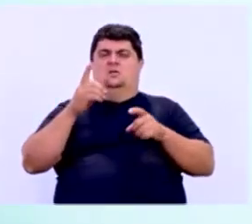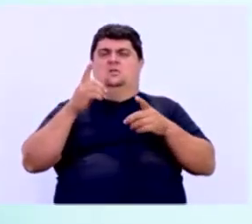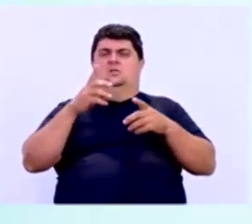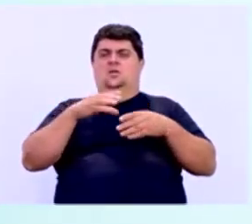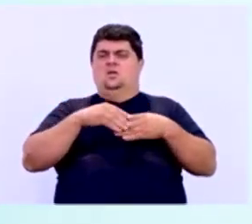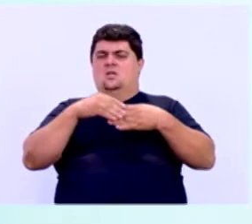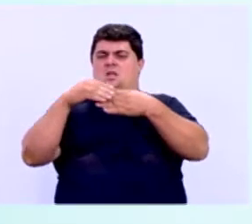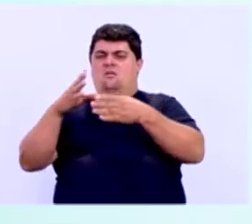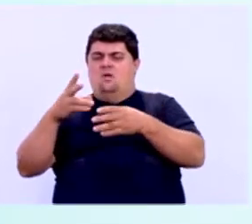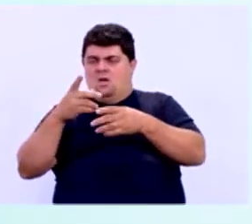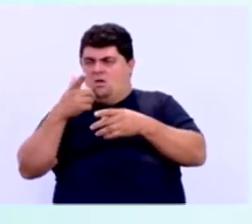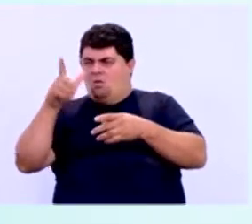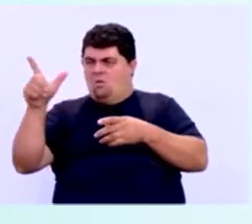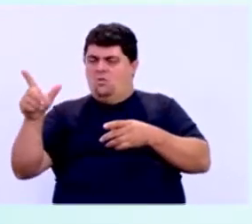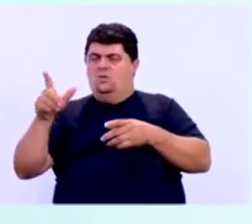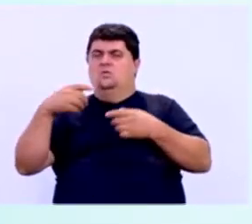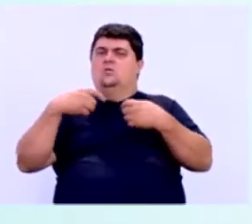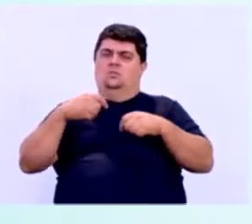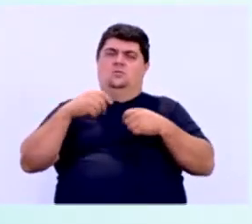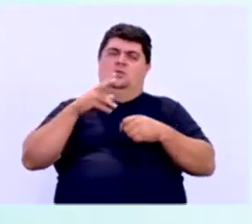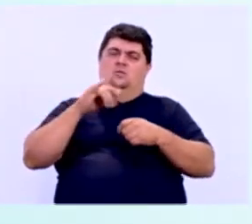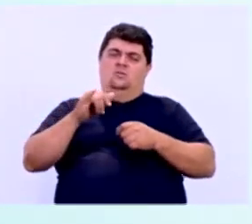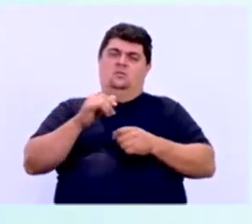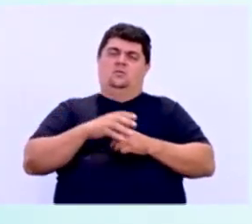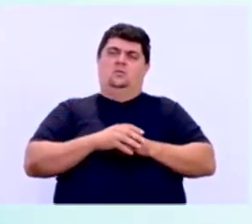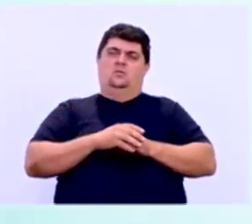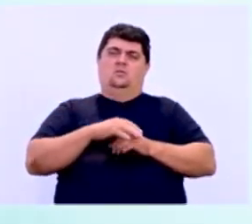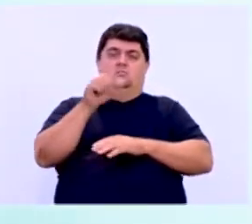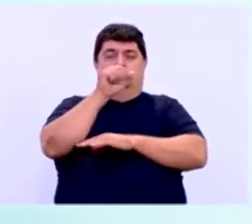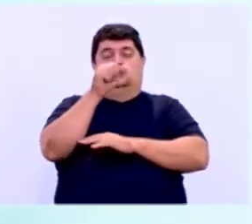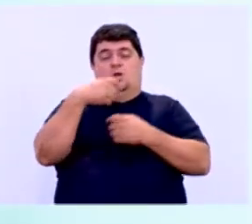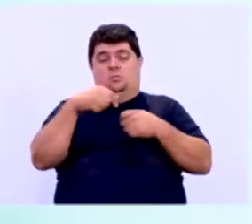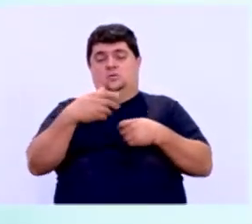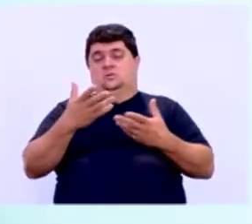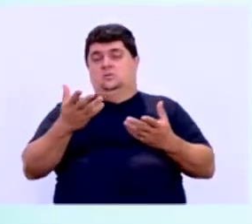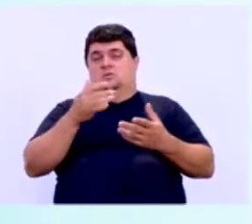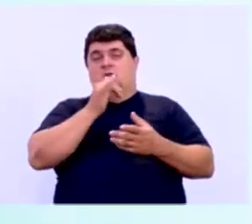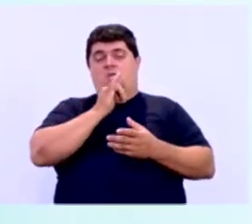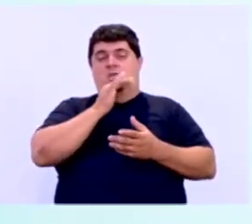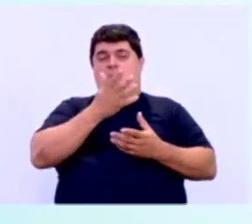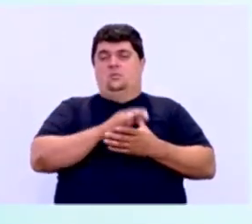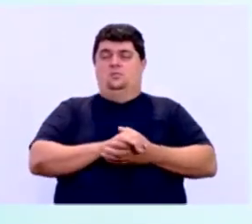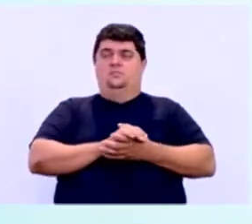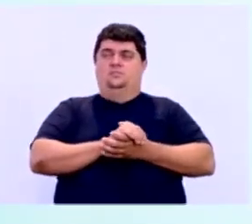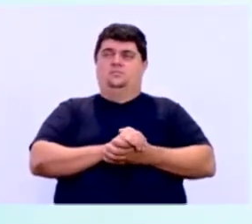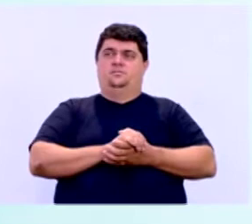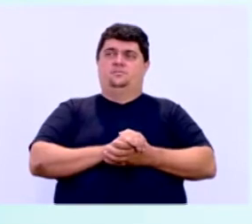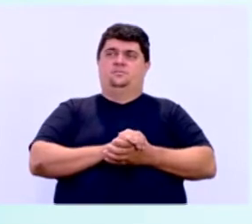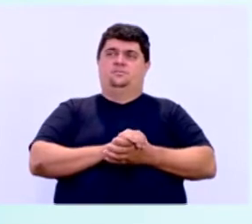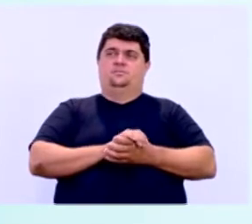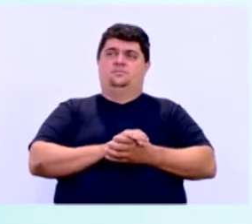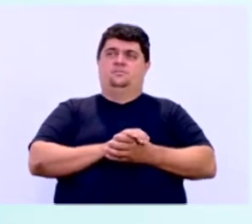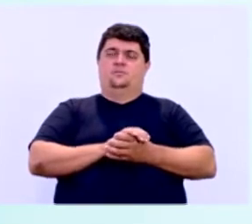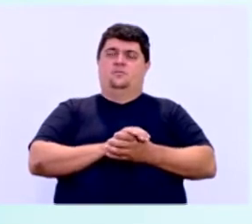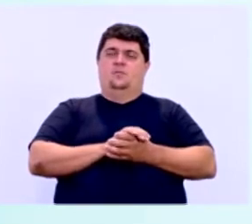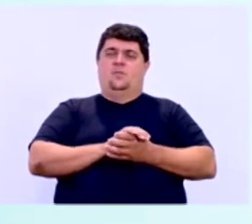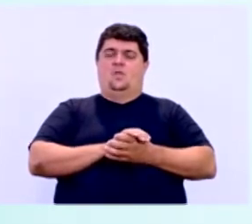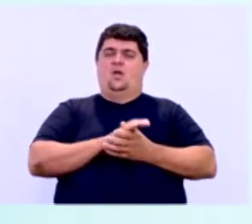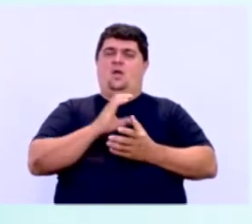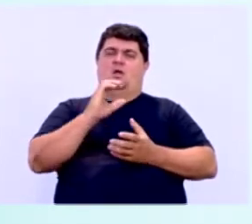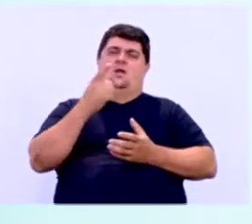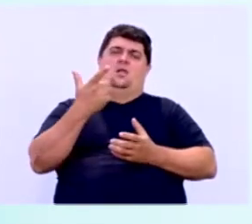mais produtos, eu vou precisar, por exemplo, de veículos para poder fazer essa entrega. Então, é óbvio